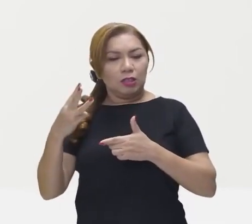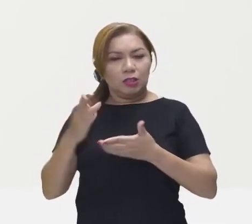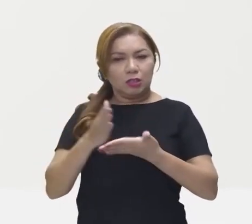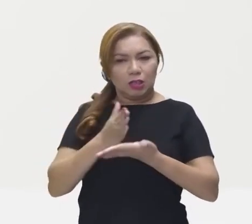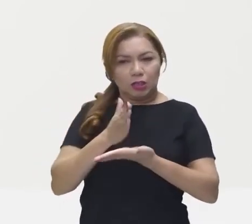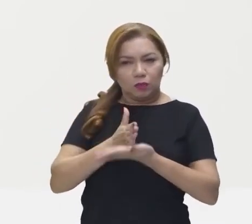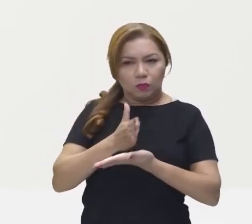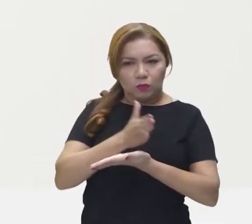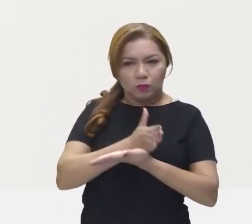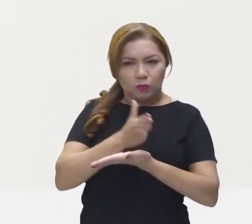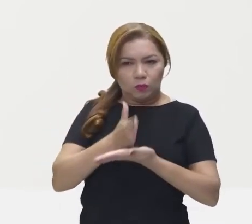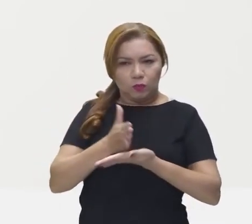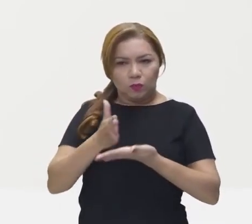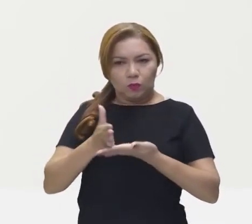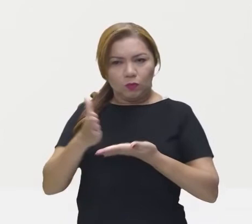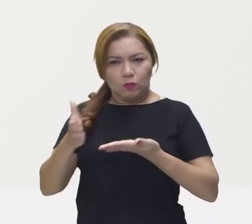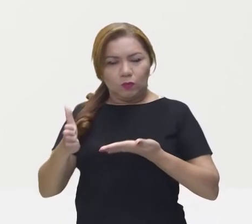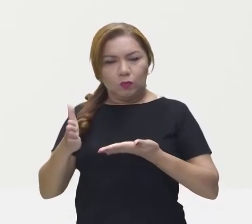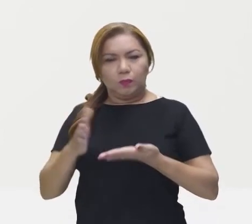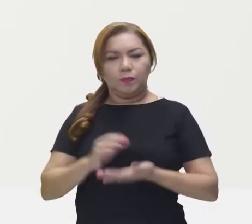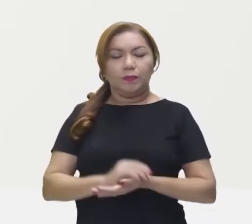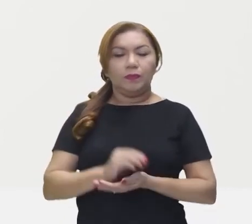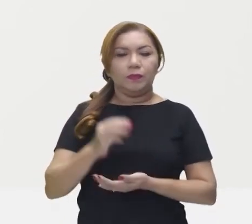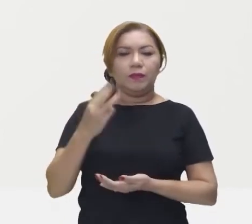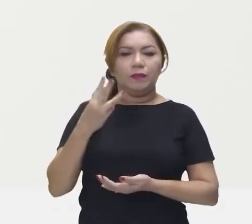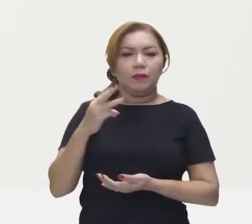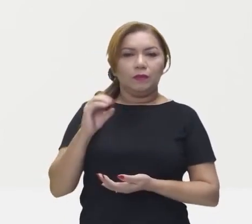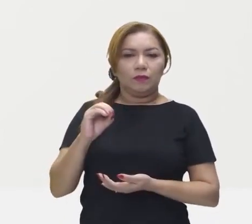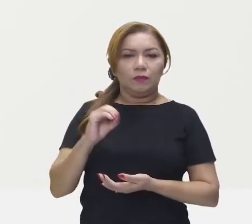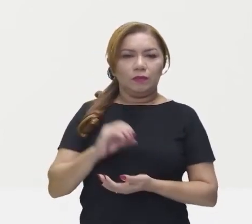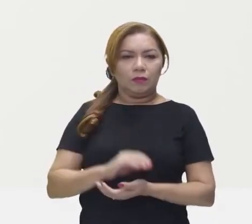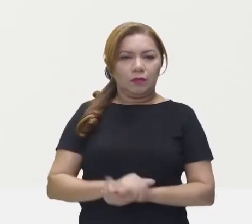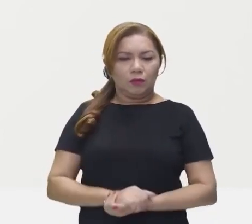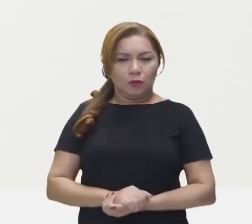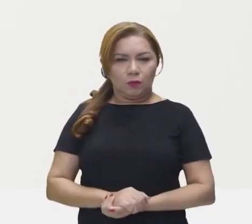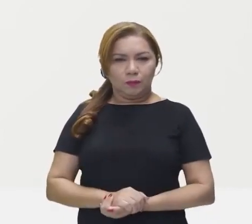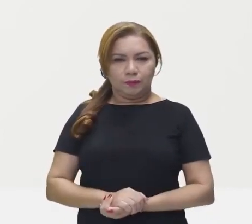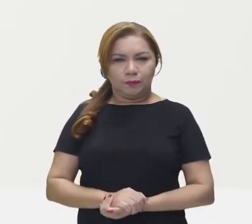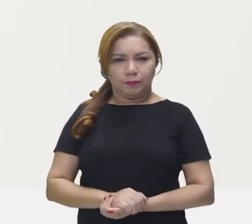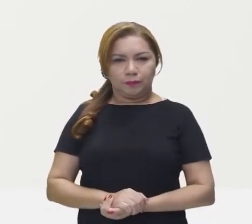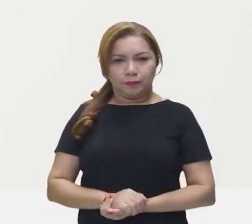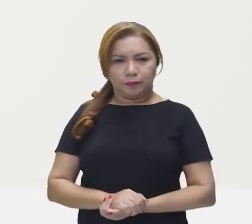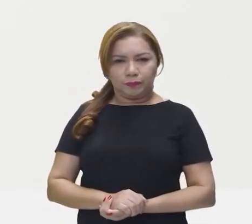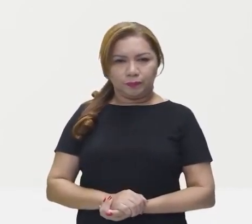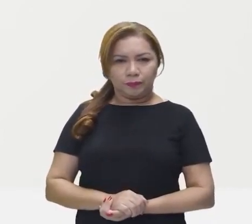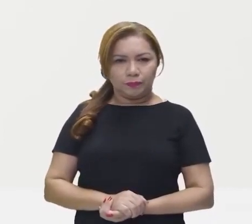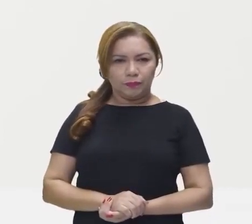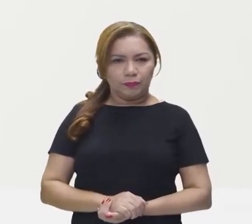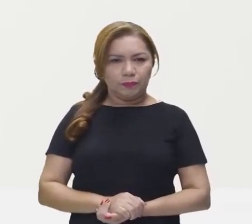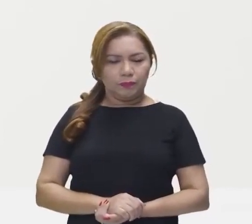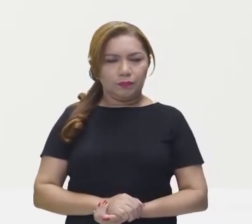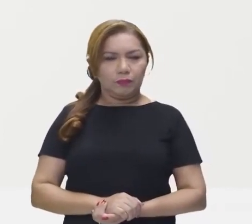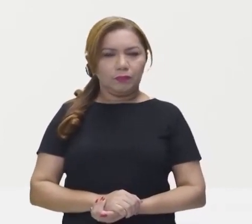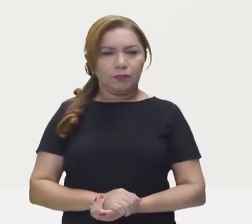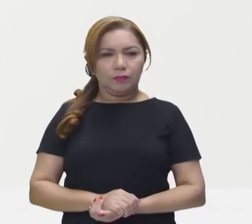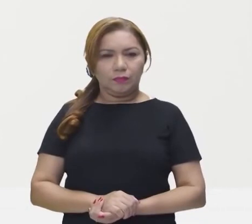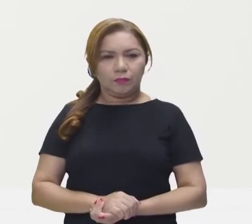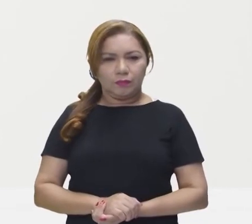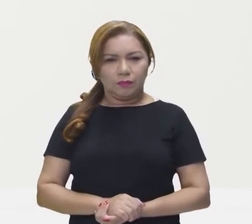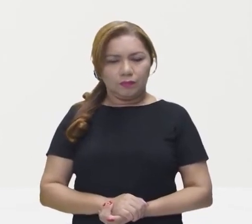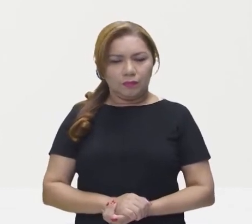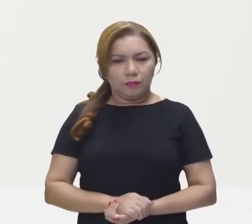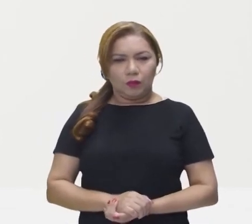Eu vou fazer aqui, tentar fazer aqui partes iguais. Aqui como se fosse 30 aqui, 30